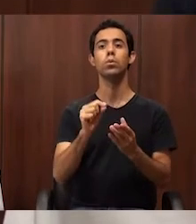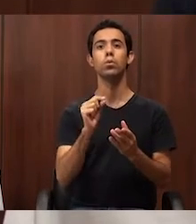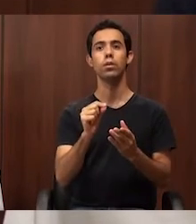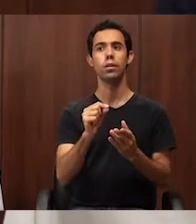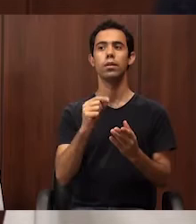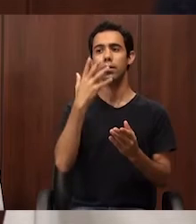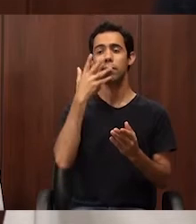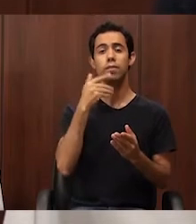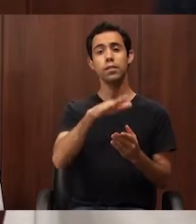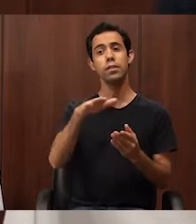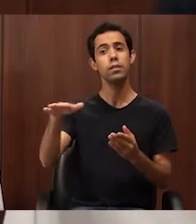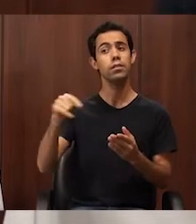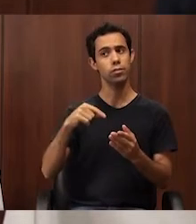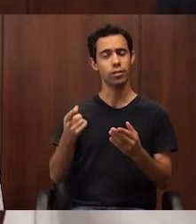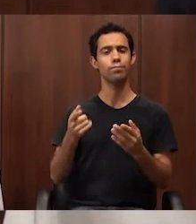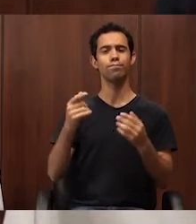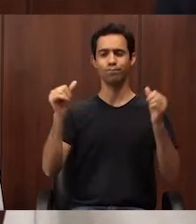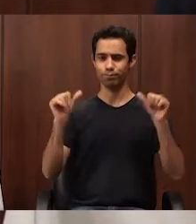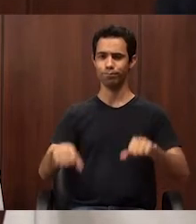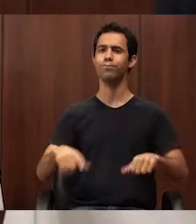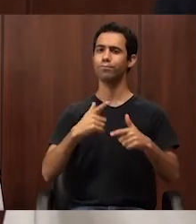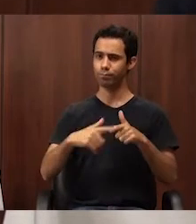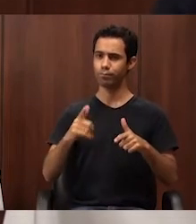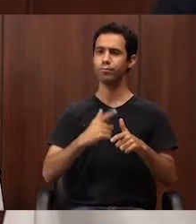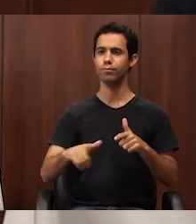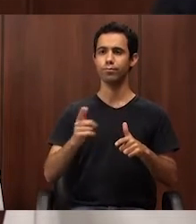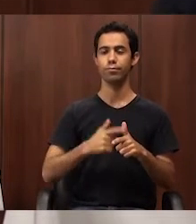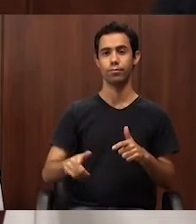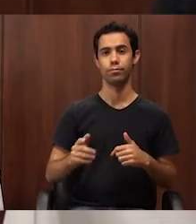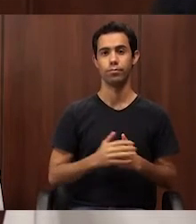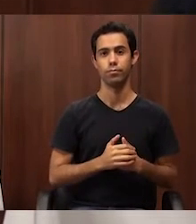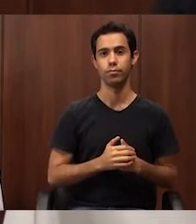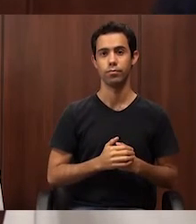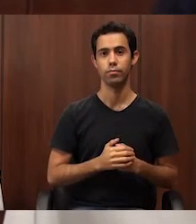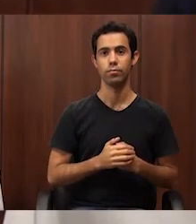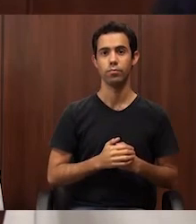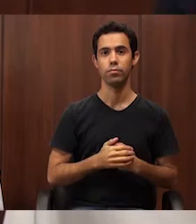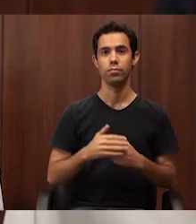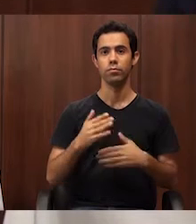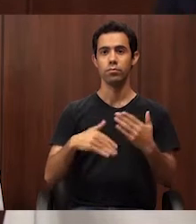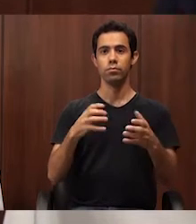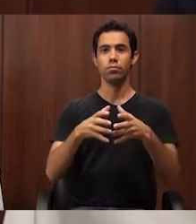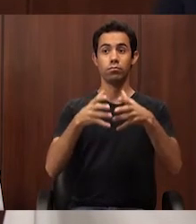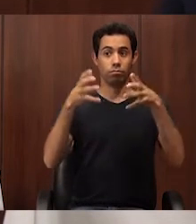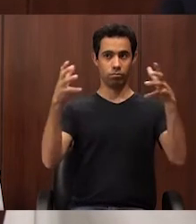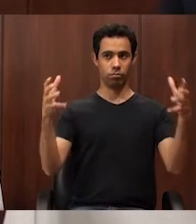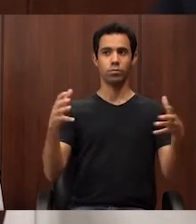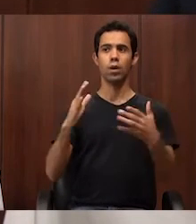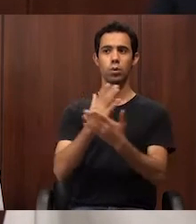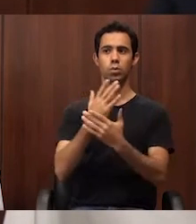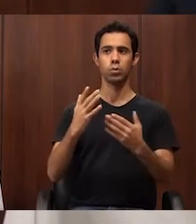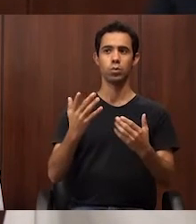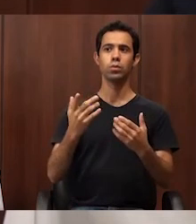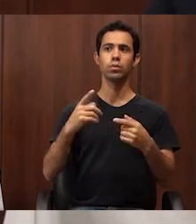criança já sofreu um prejuízo. Nós tivemos um caso aqui muito grande desses terceirizados